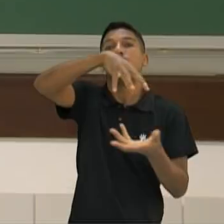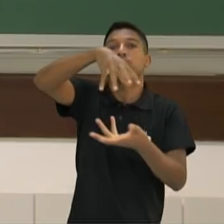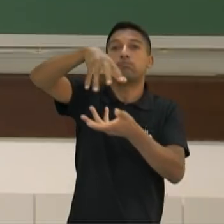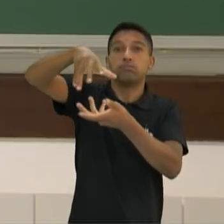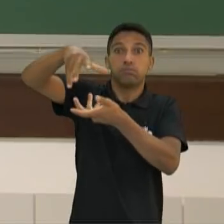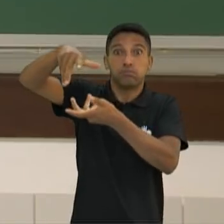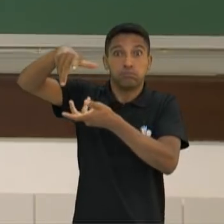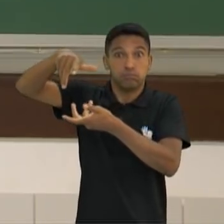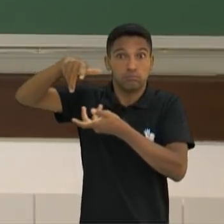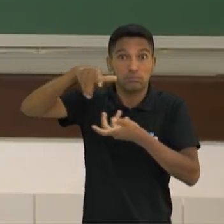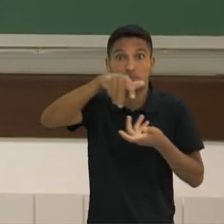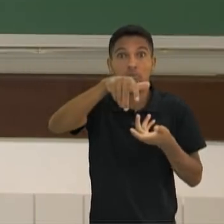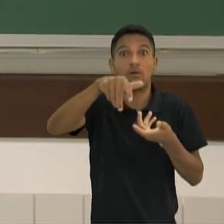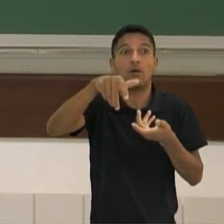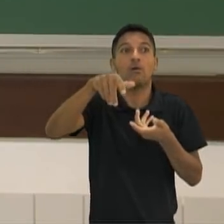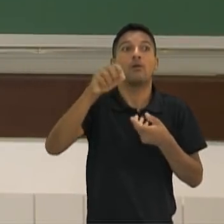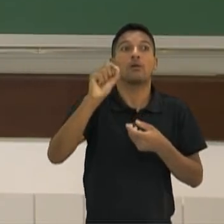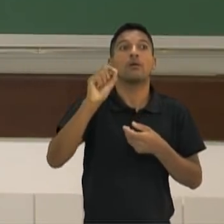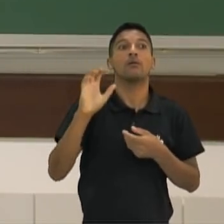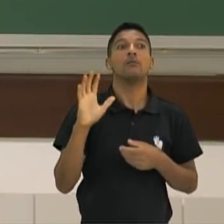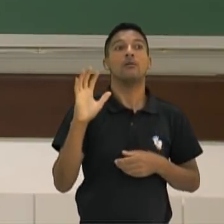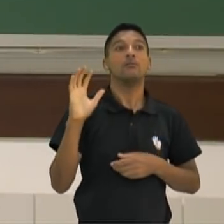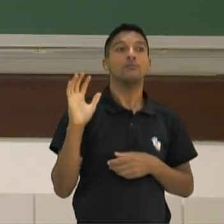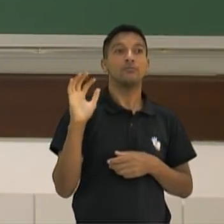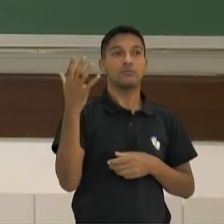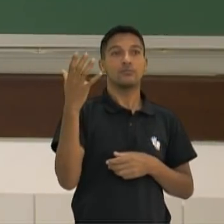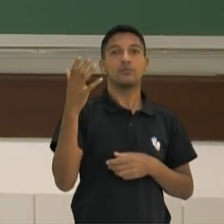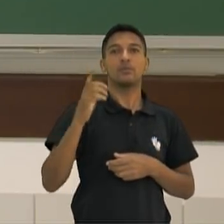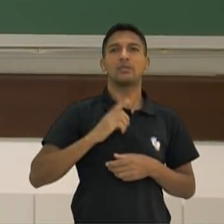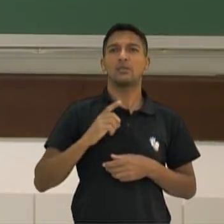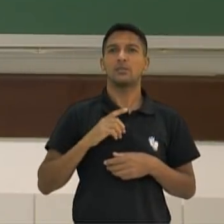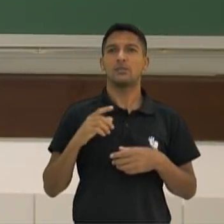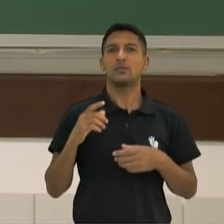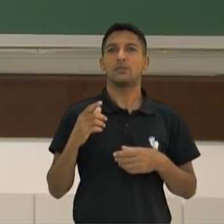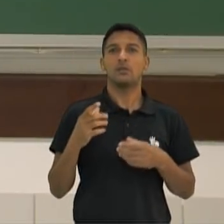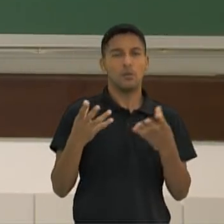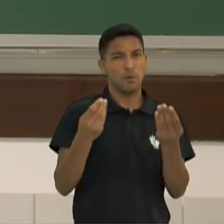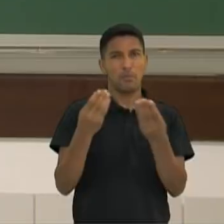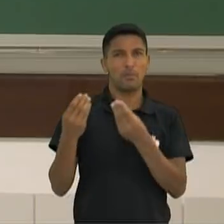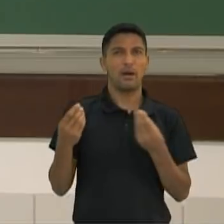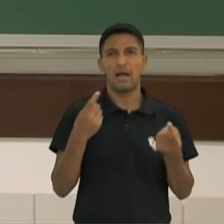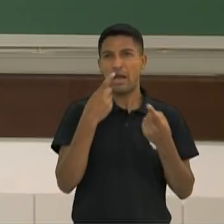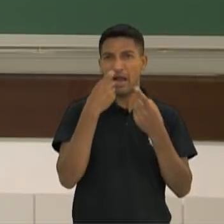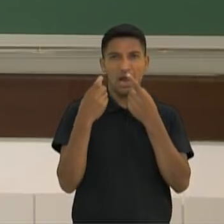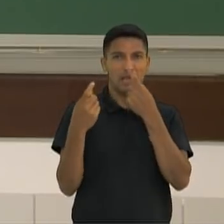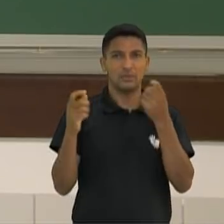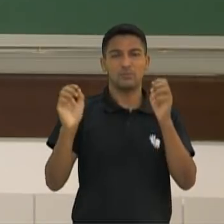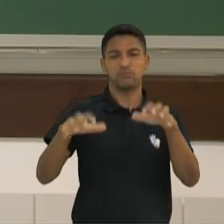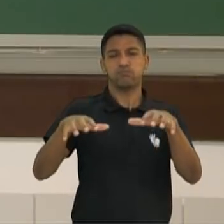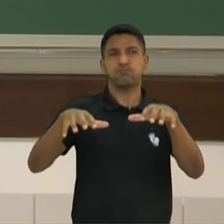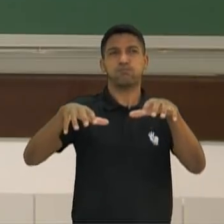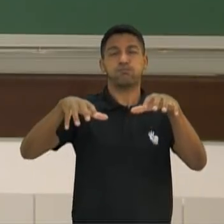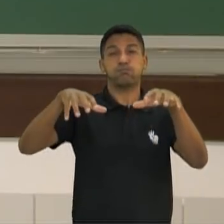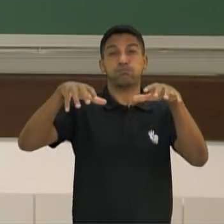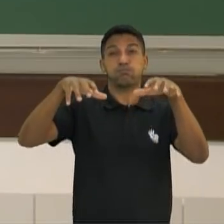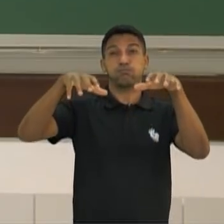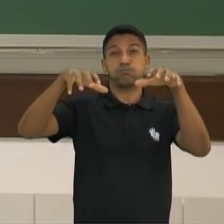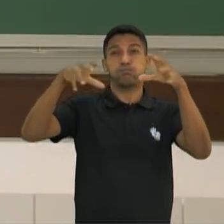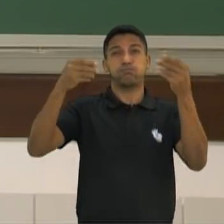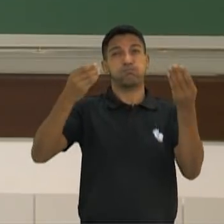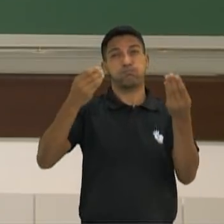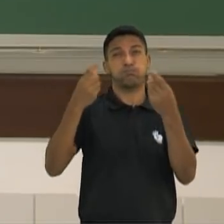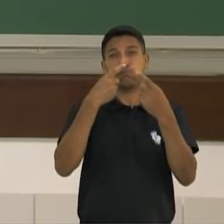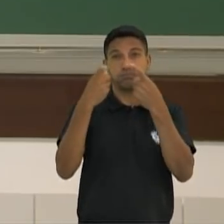vez maior. Nós vemos a perspectiva de toneladas muito maiores a partir do momento que a gente tem